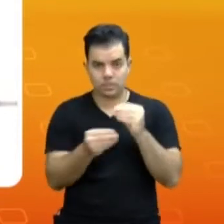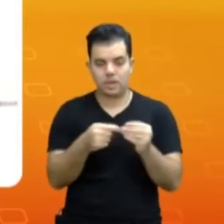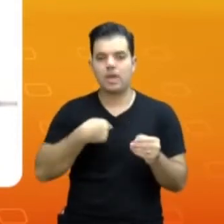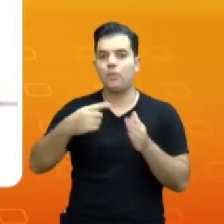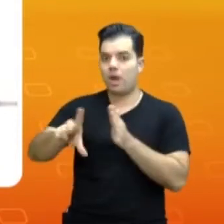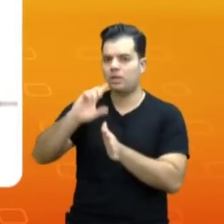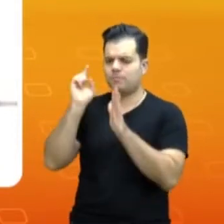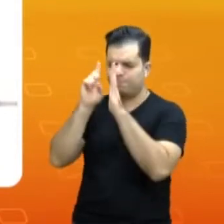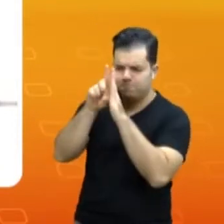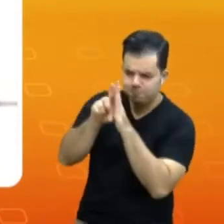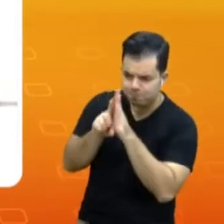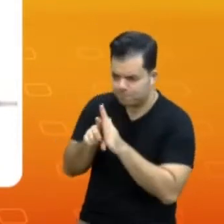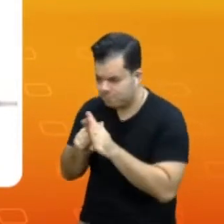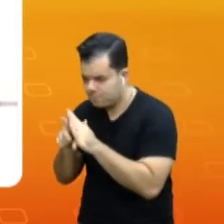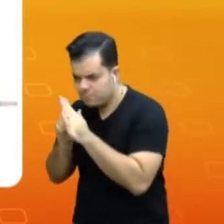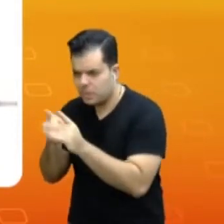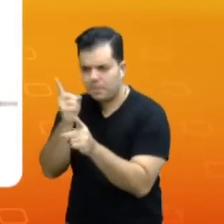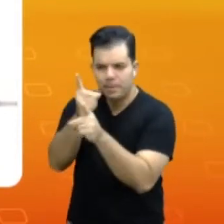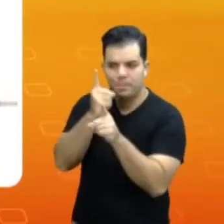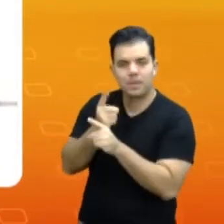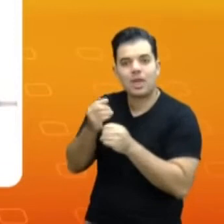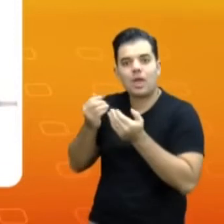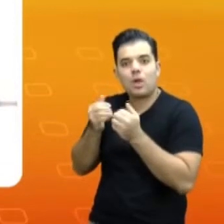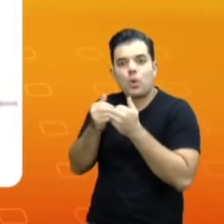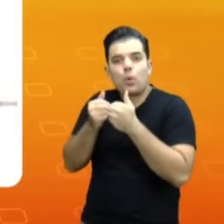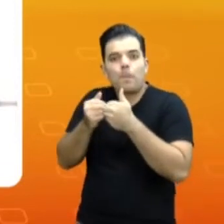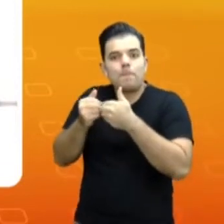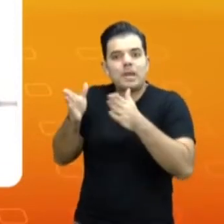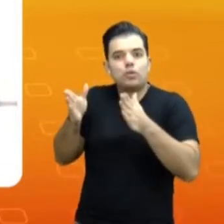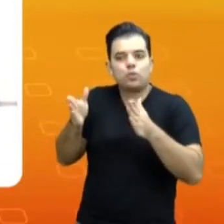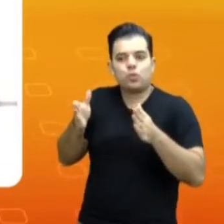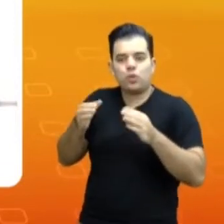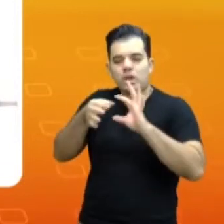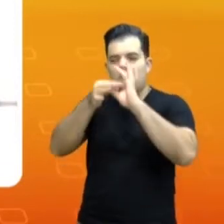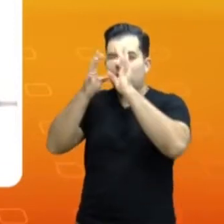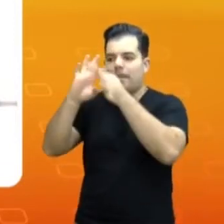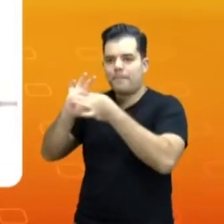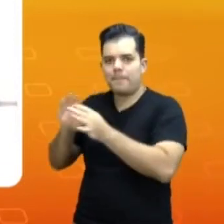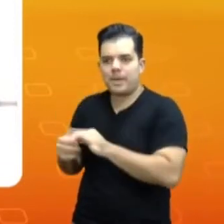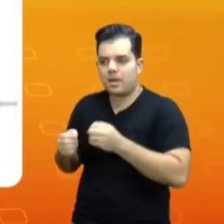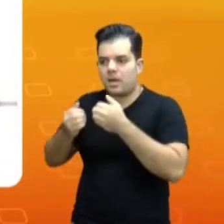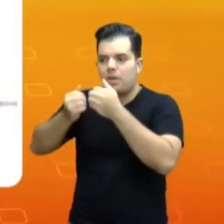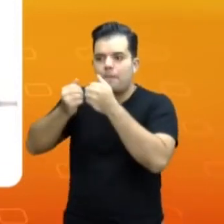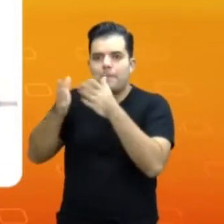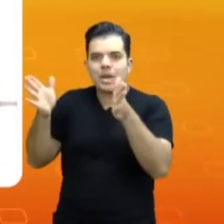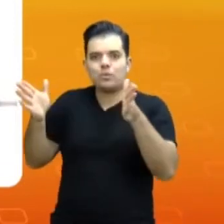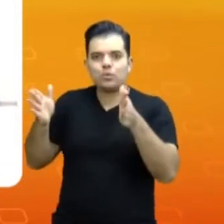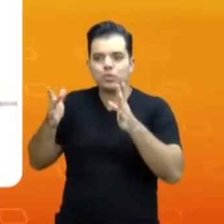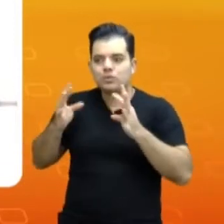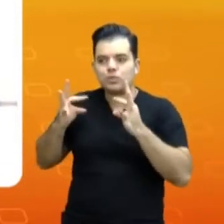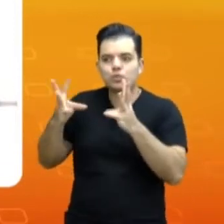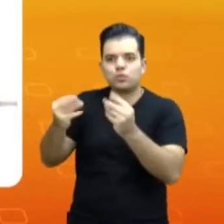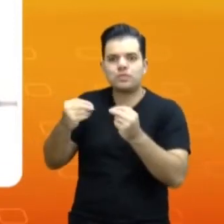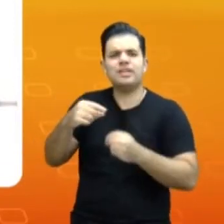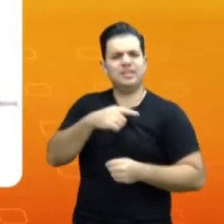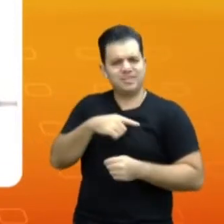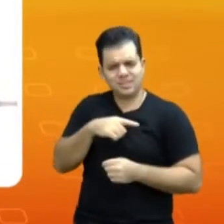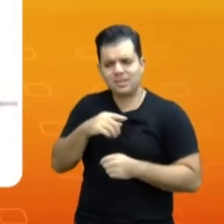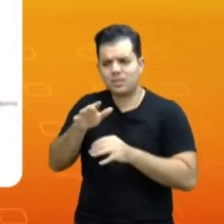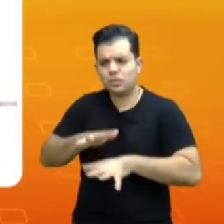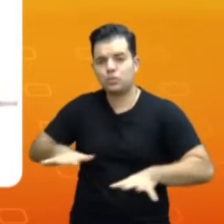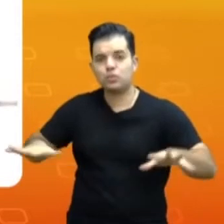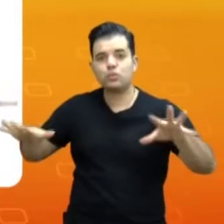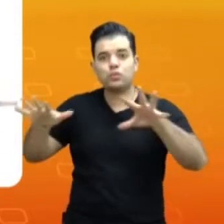uma pesquisa que era sobre a abertura dos Jogos Olímpicos, em que na abertura dos Jogos Olímpicos tem ali a